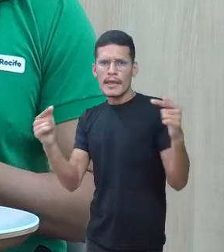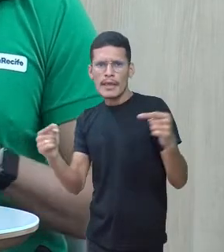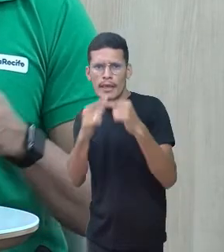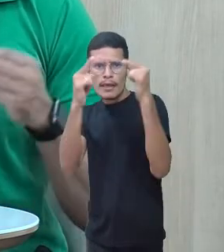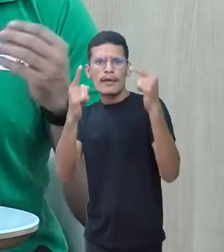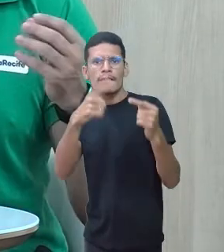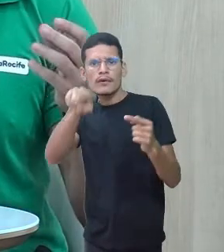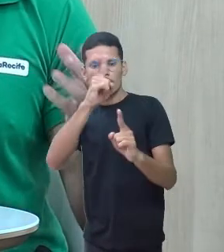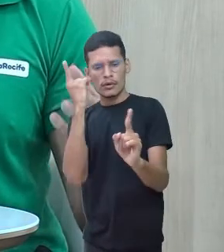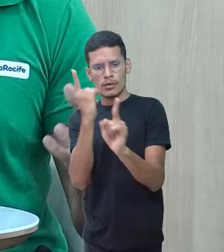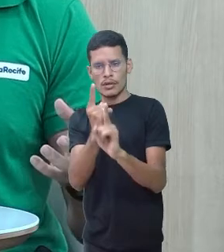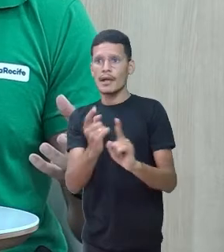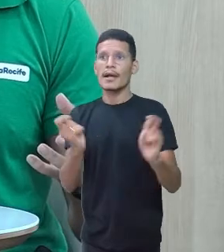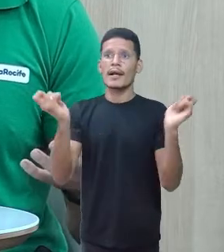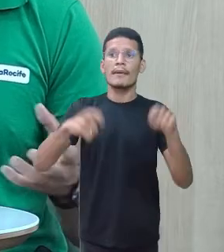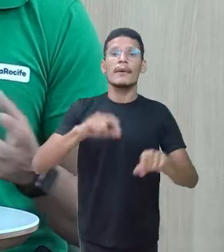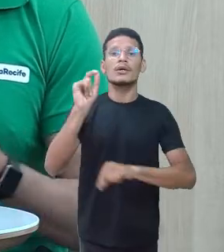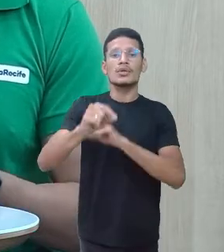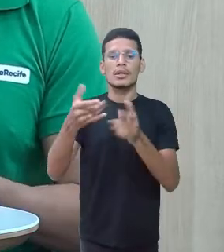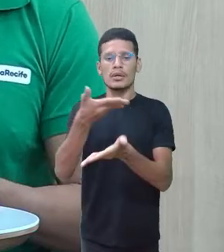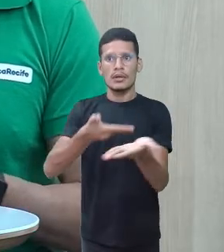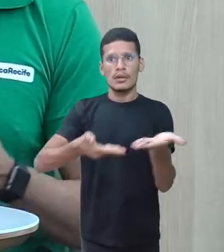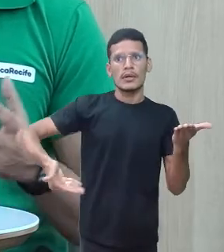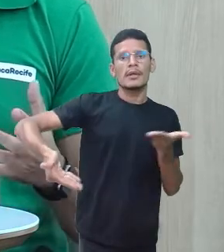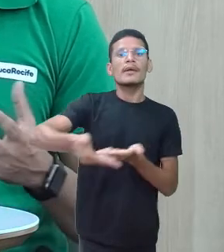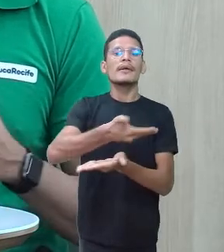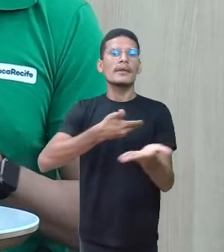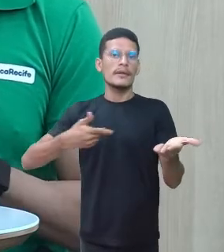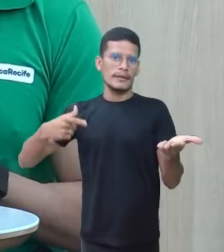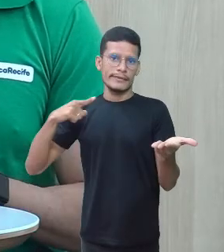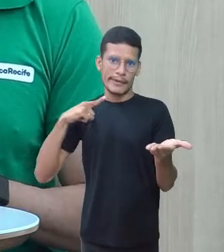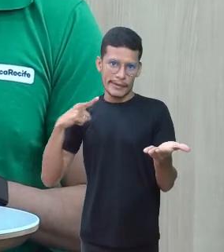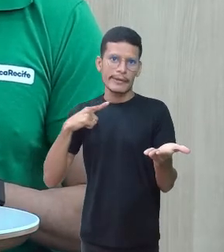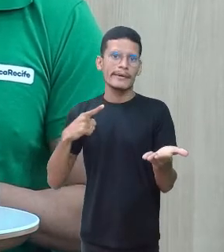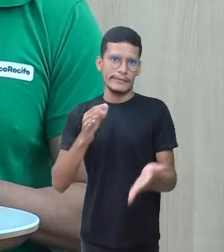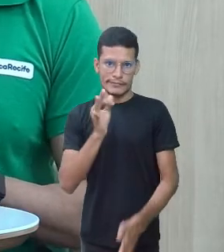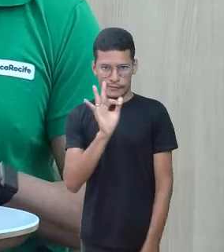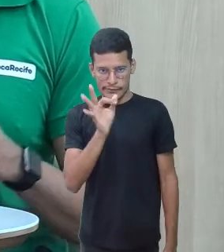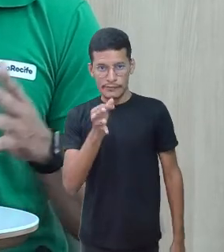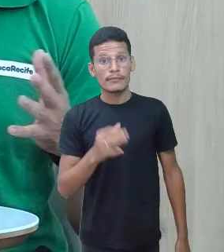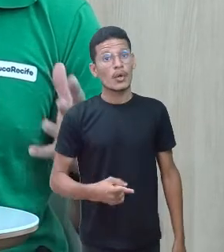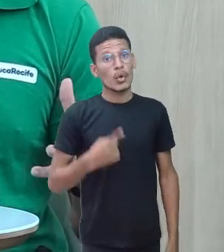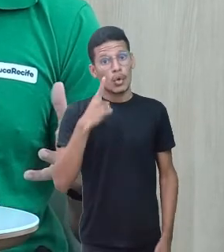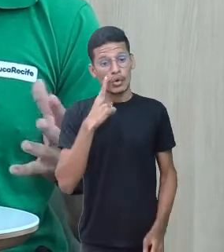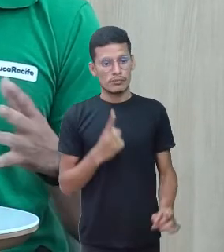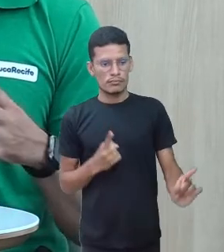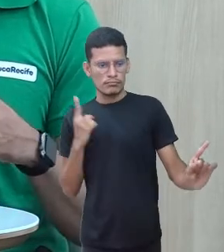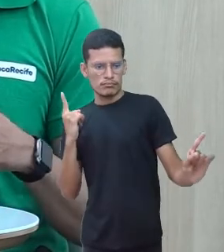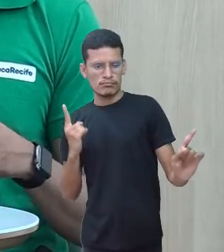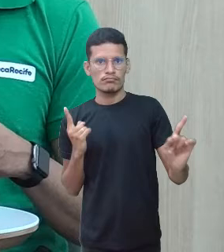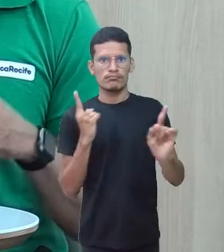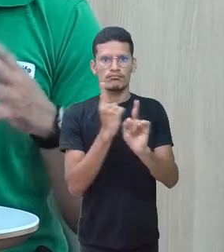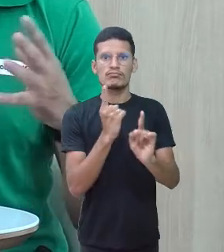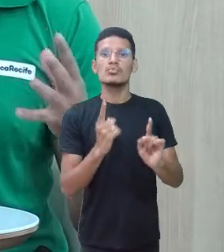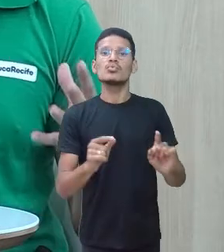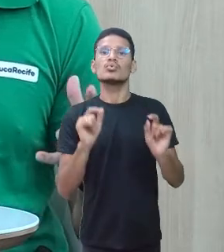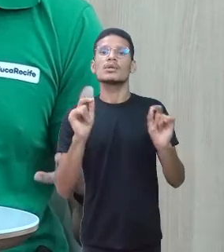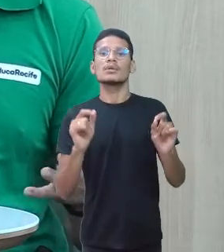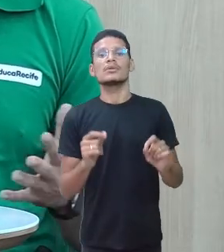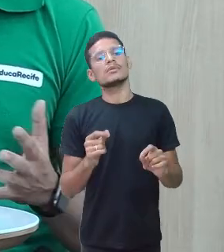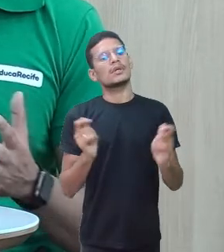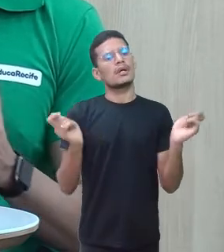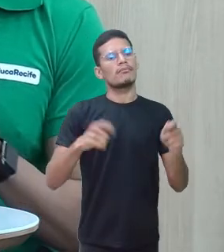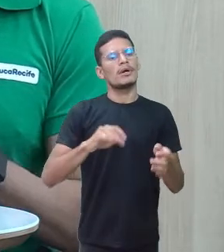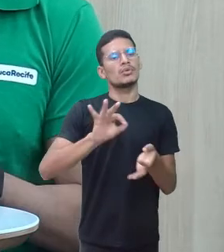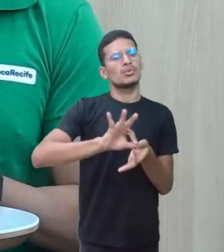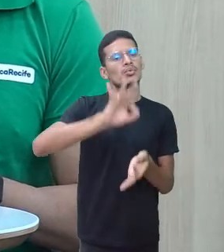tá? Você vai poder fazer algumas relações entre elas, certo? Descobrir de quanto você